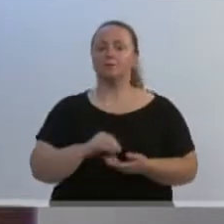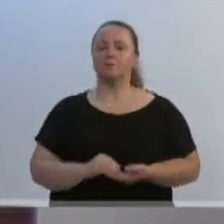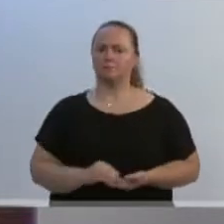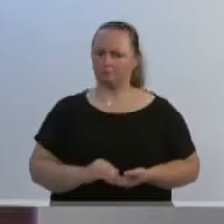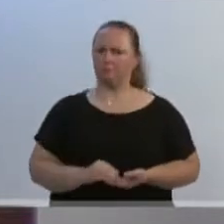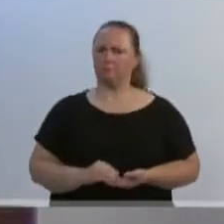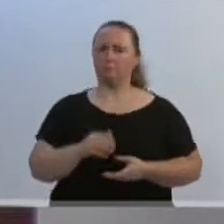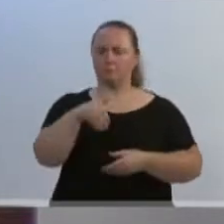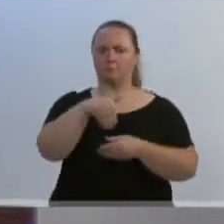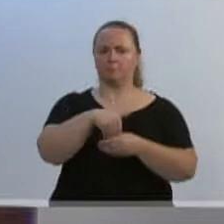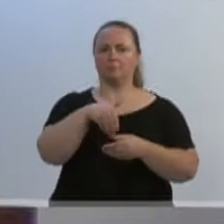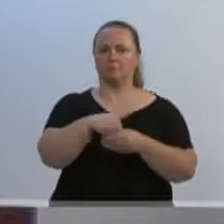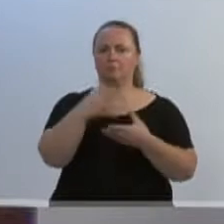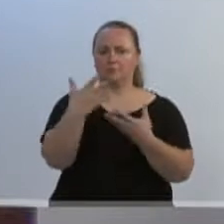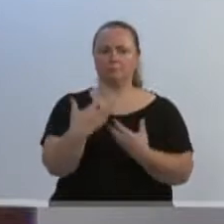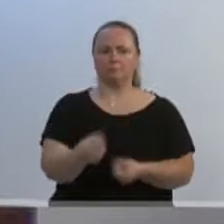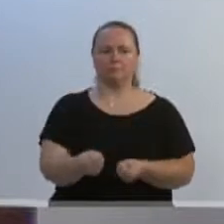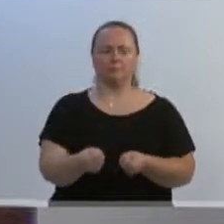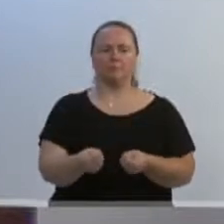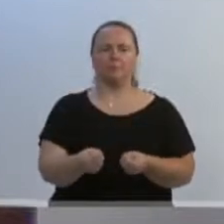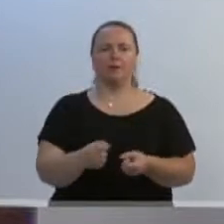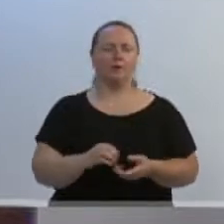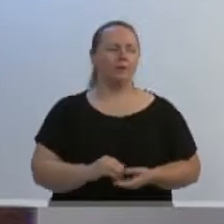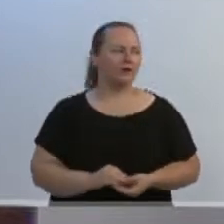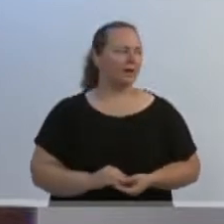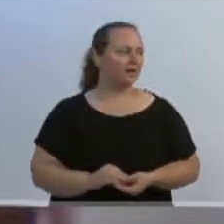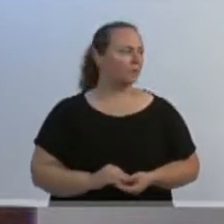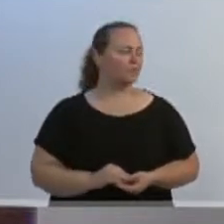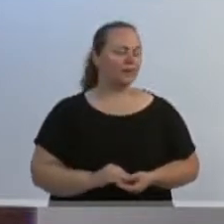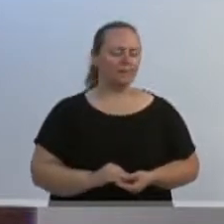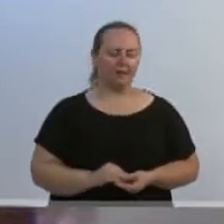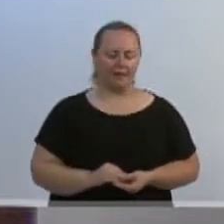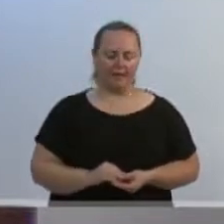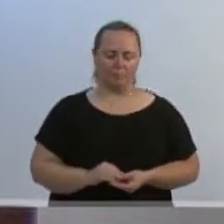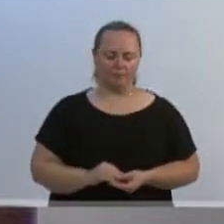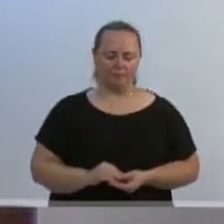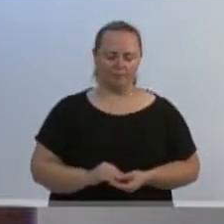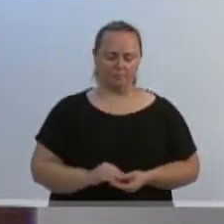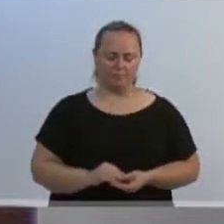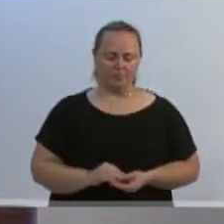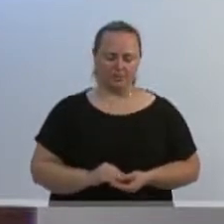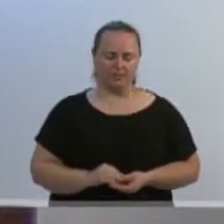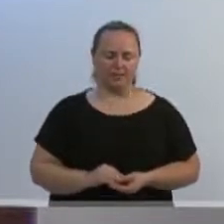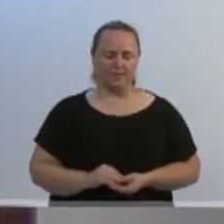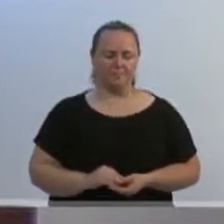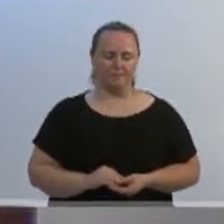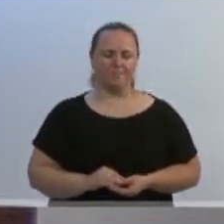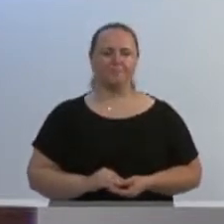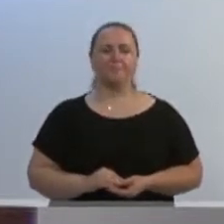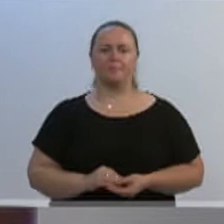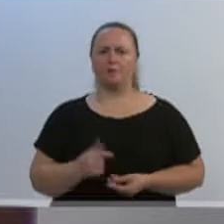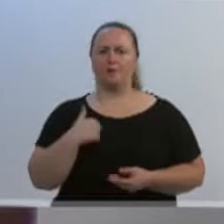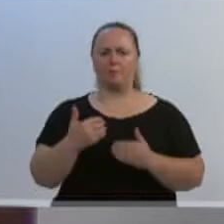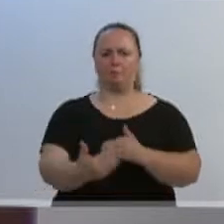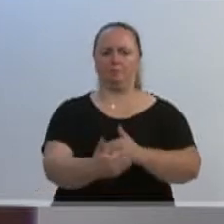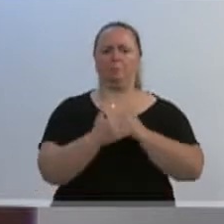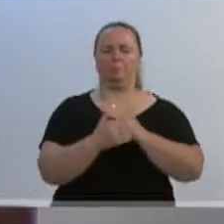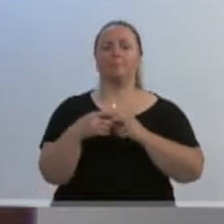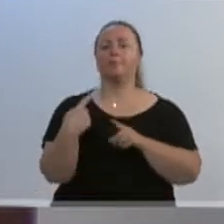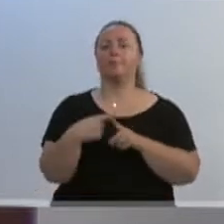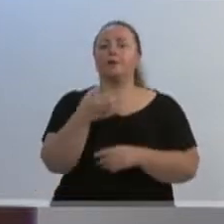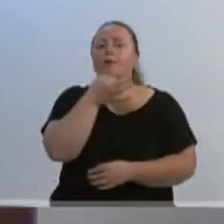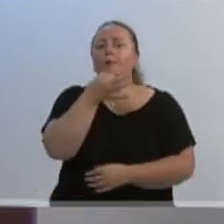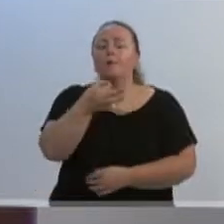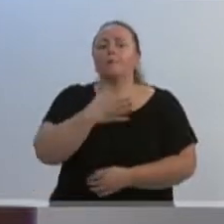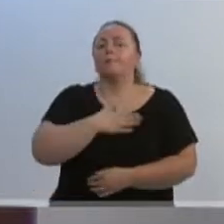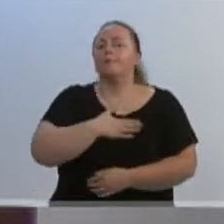votei favorável à moção de repúdio e fui ofendido aqui gratuitamente por dar a minha opinião. Quando